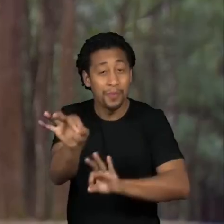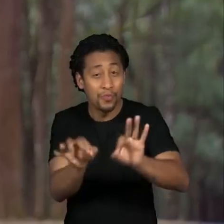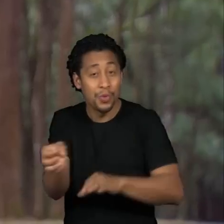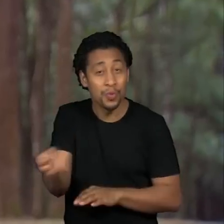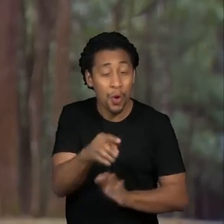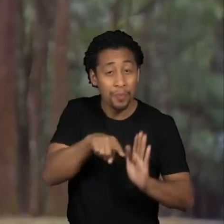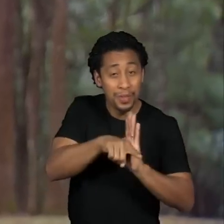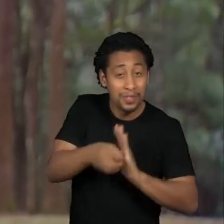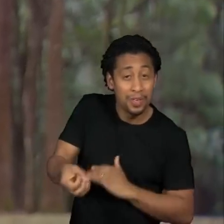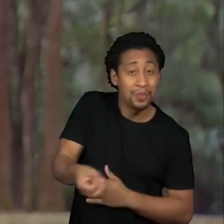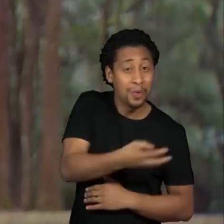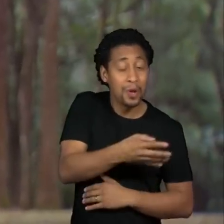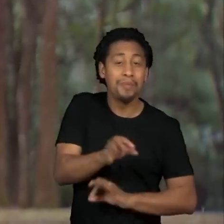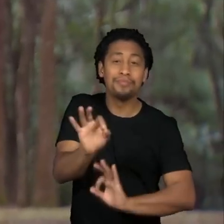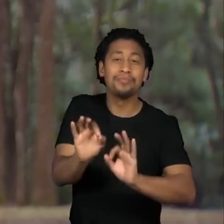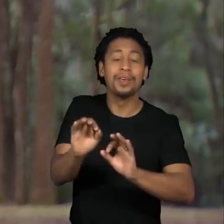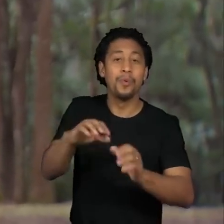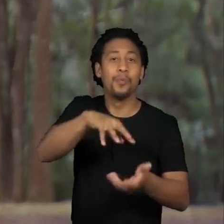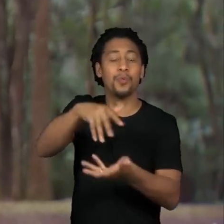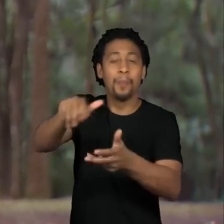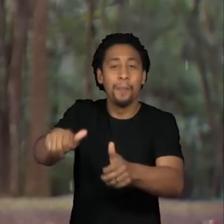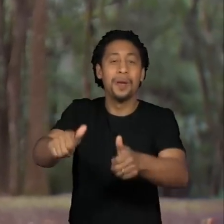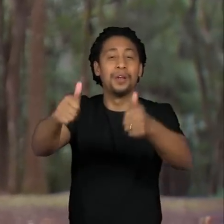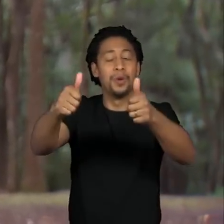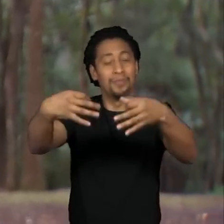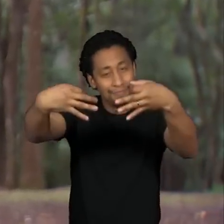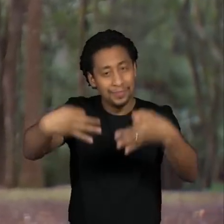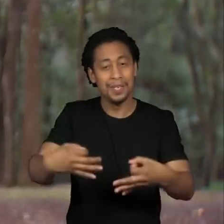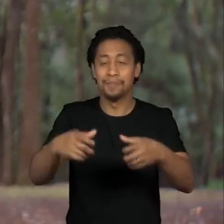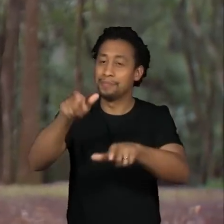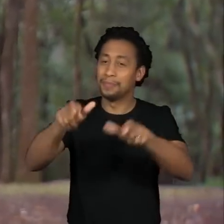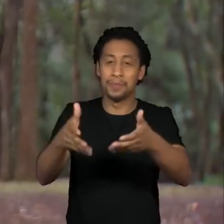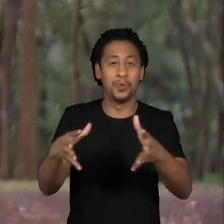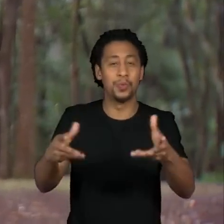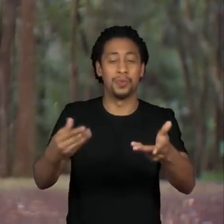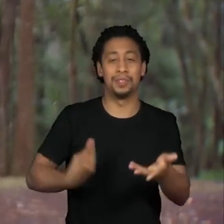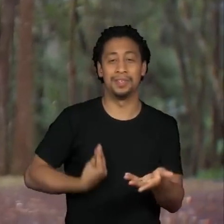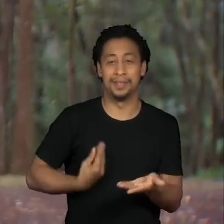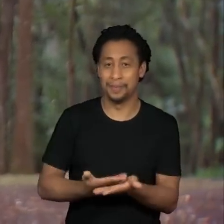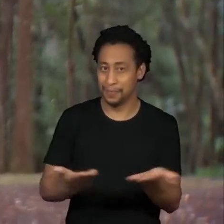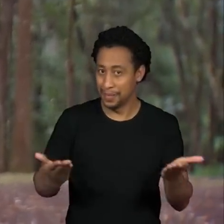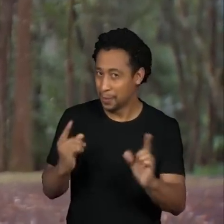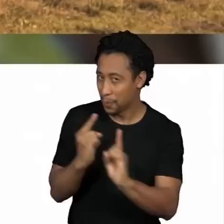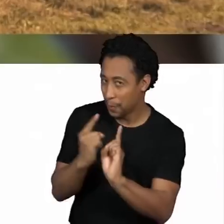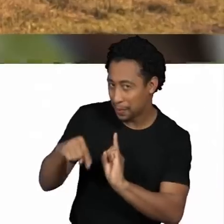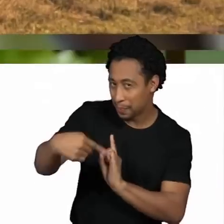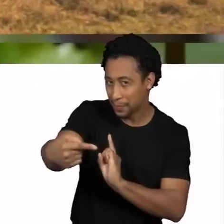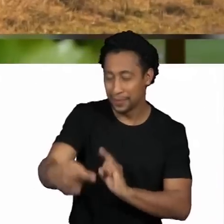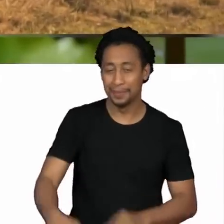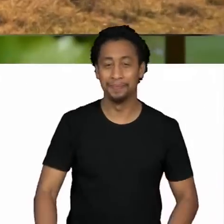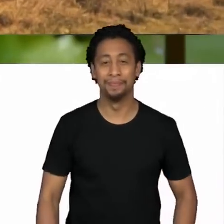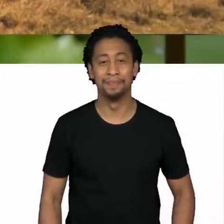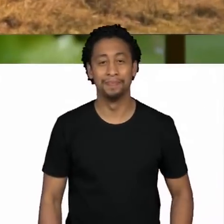um mundo melhor e mais digno para todas as formas de vida. Até lá!